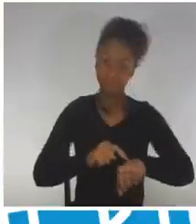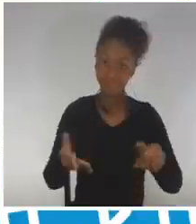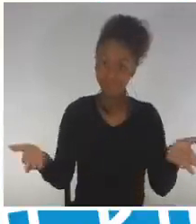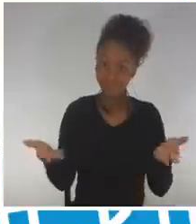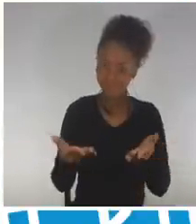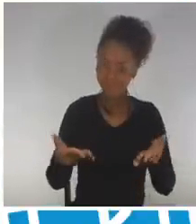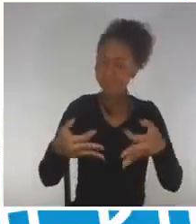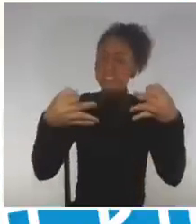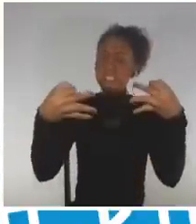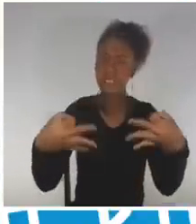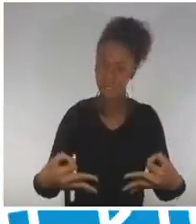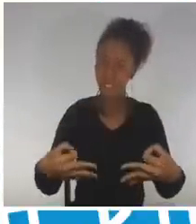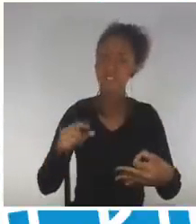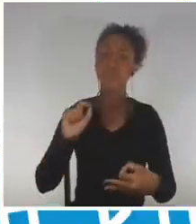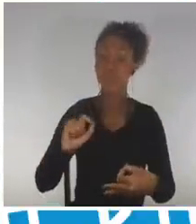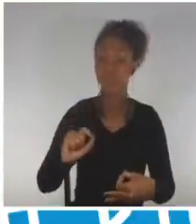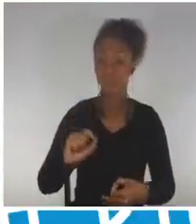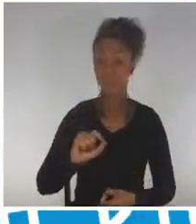um SAEB